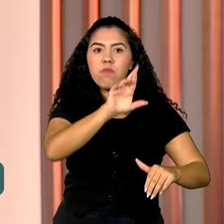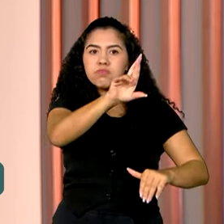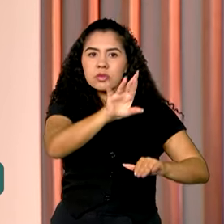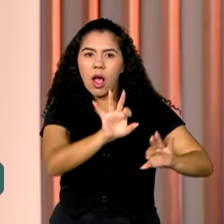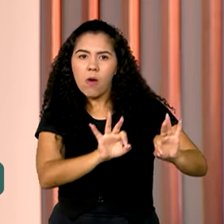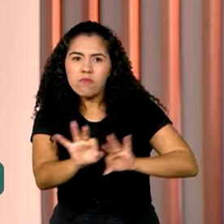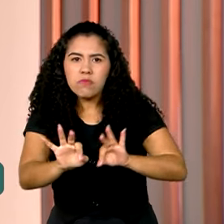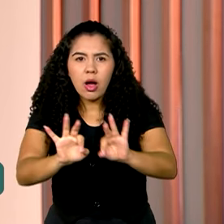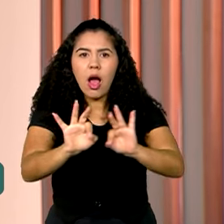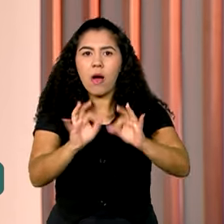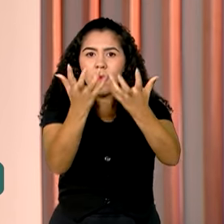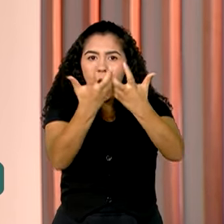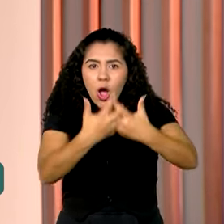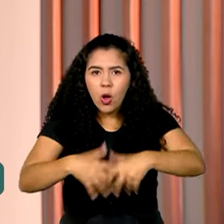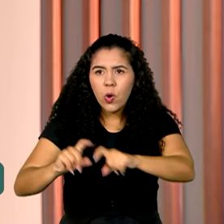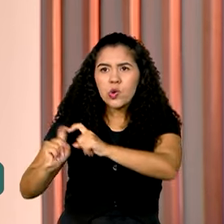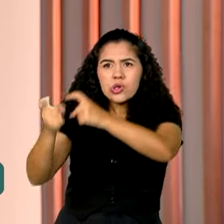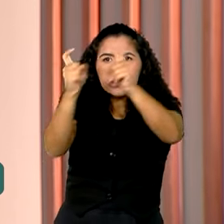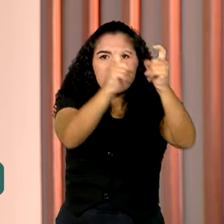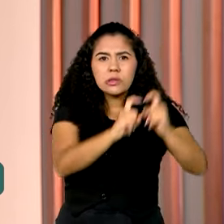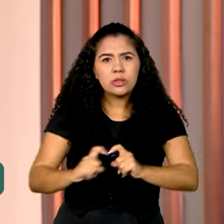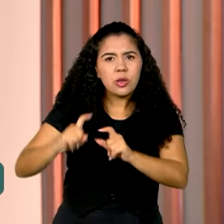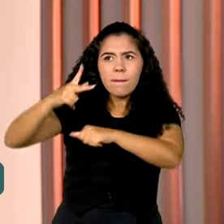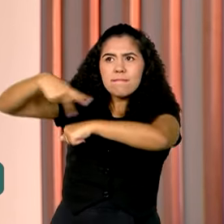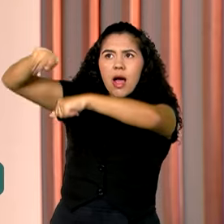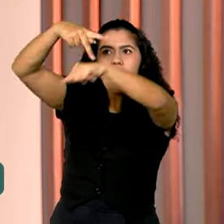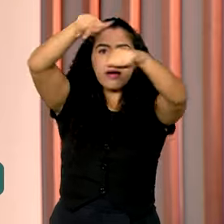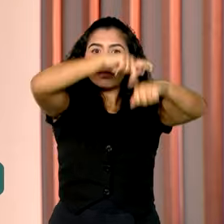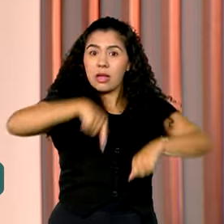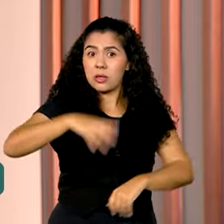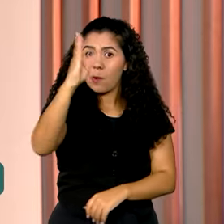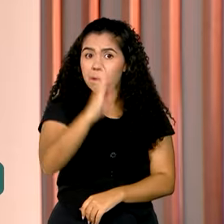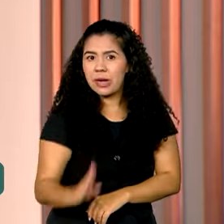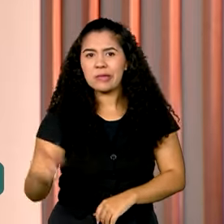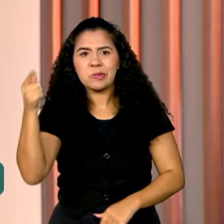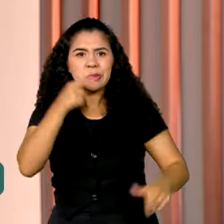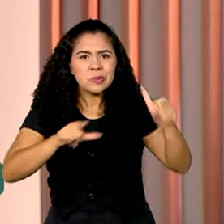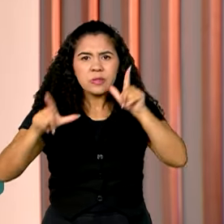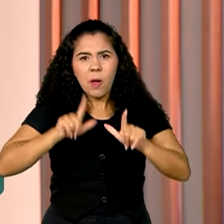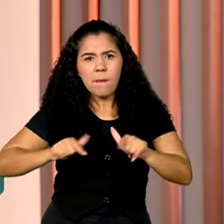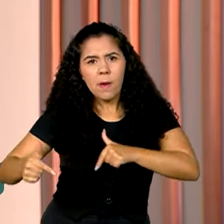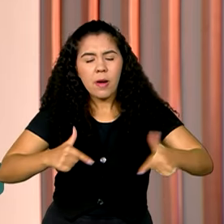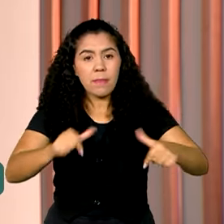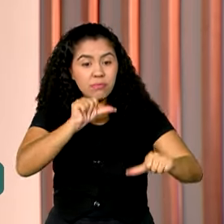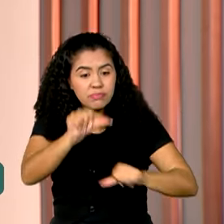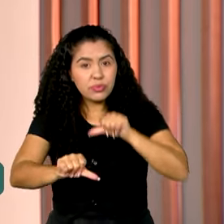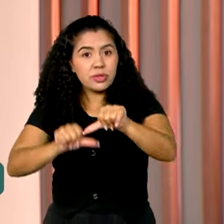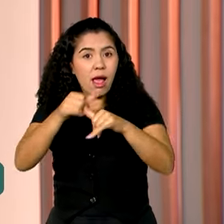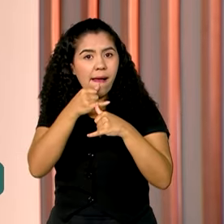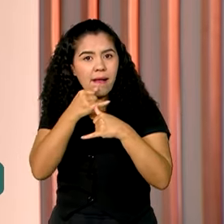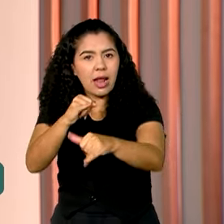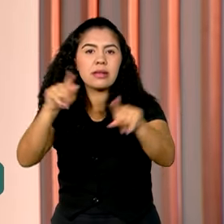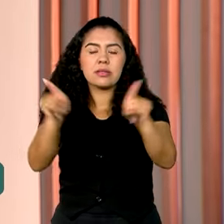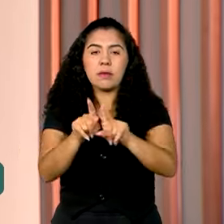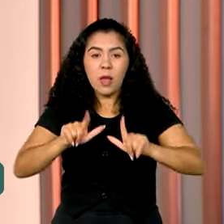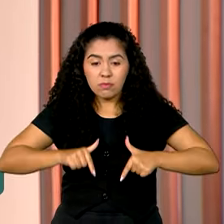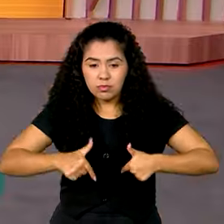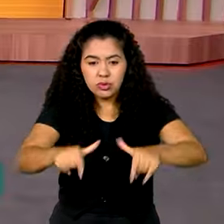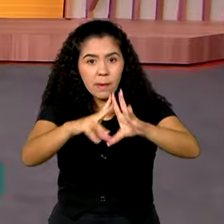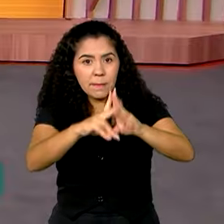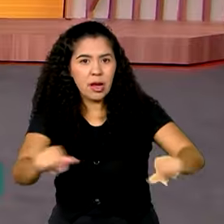global, o Brasil trabalha para alcançar metas que podem ajudar na transição energética e no combate à